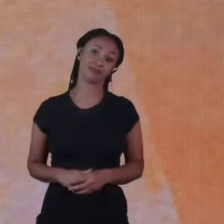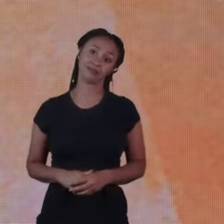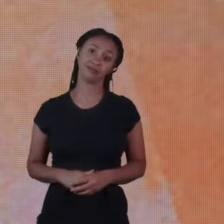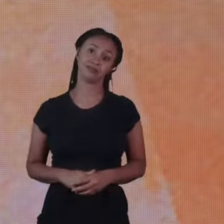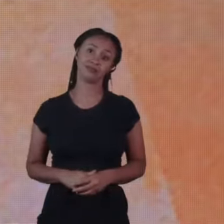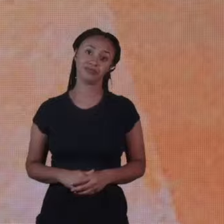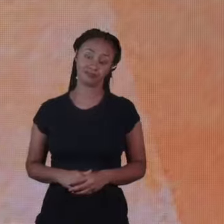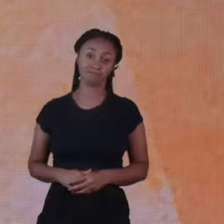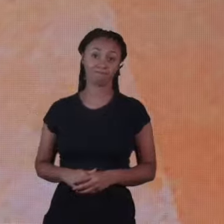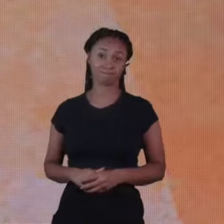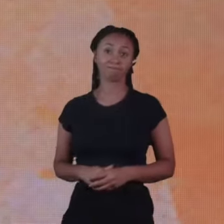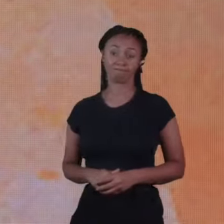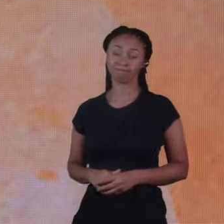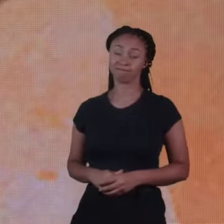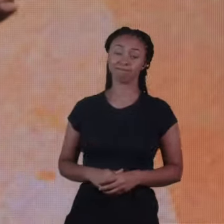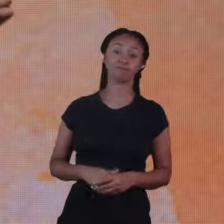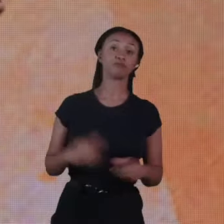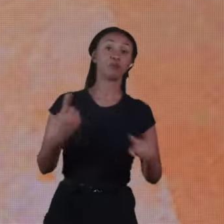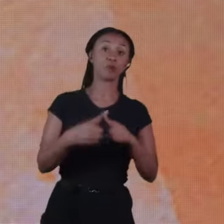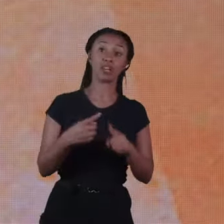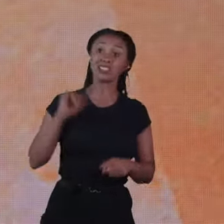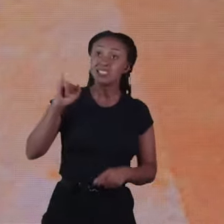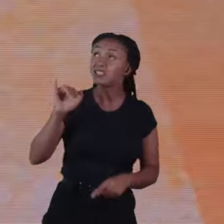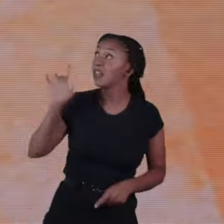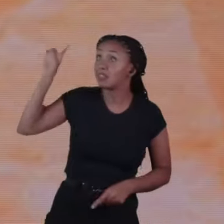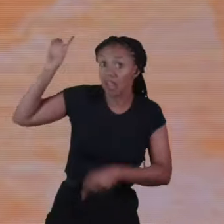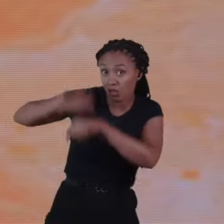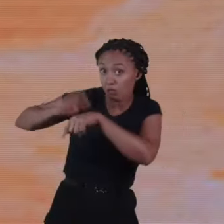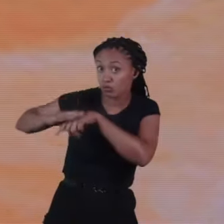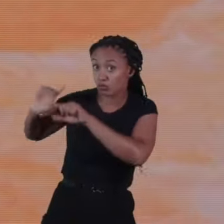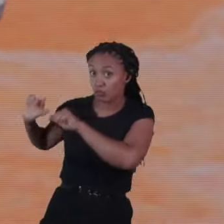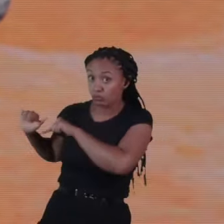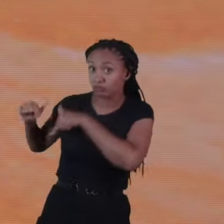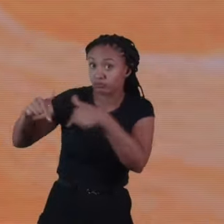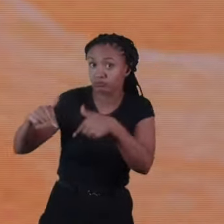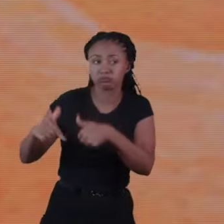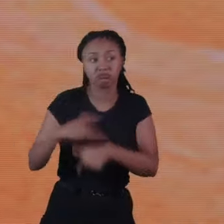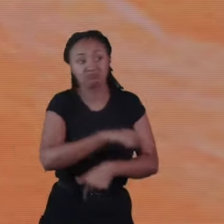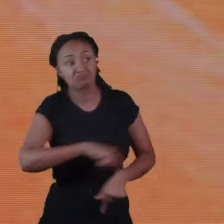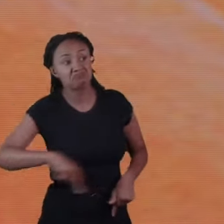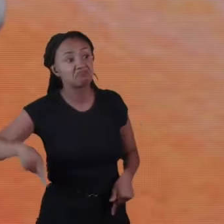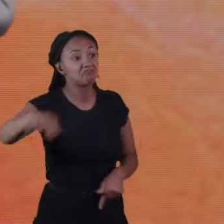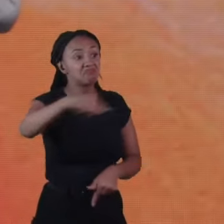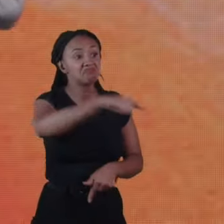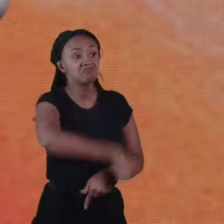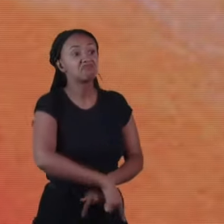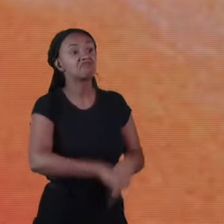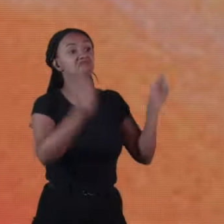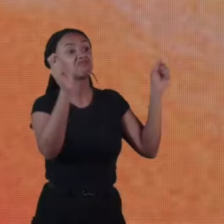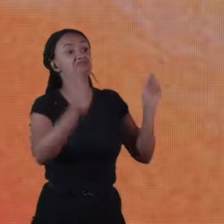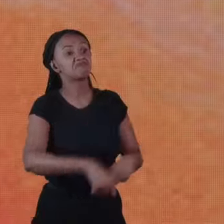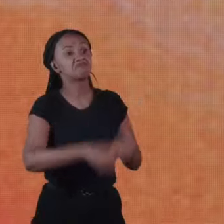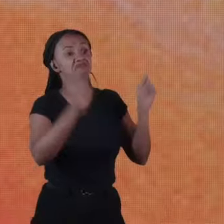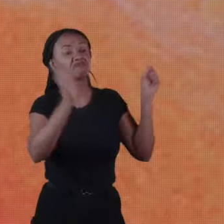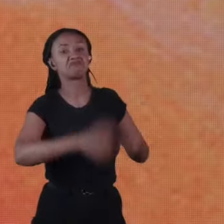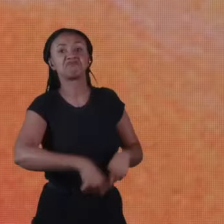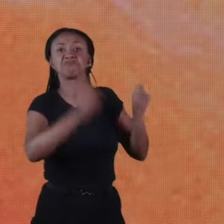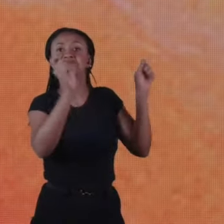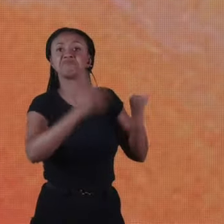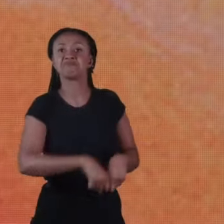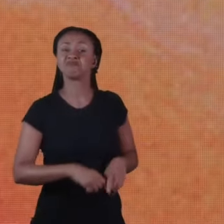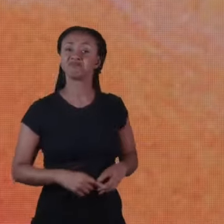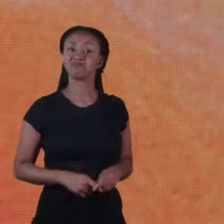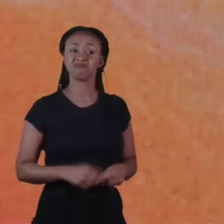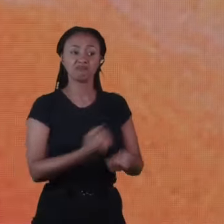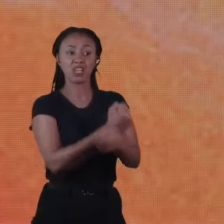acabou. Porque se Deus agir, não existe nada que seja impossível diante do poder dele, amém?